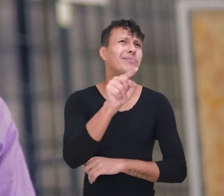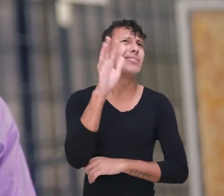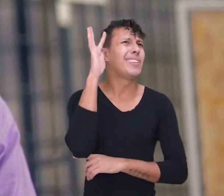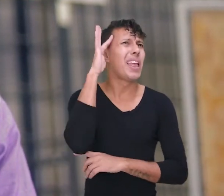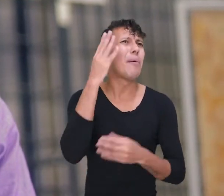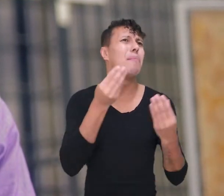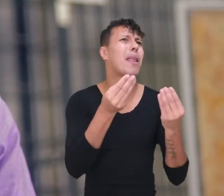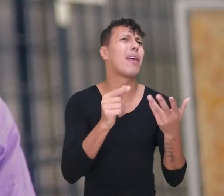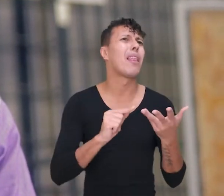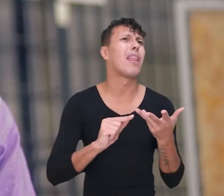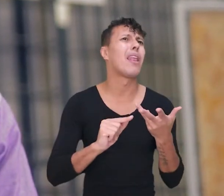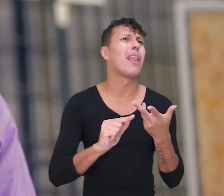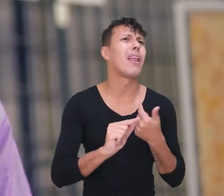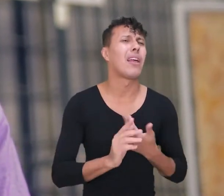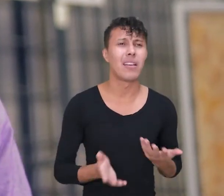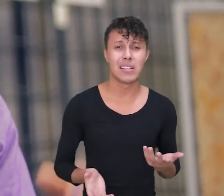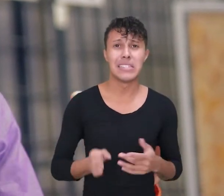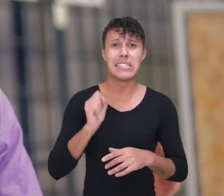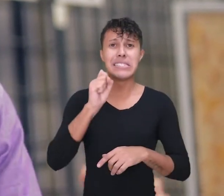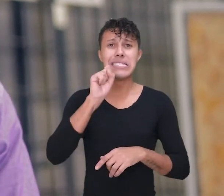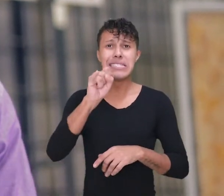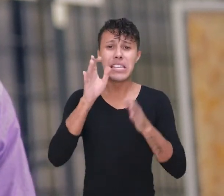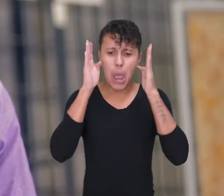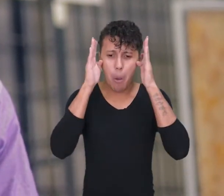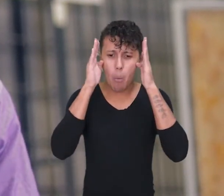cristalizado. Porque se está cristalizado,